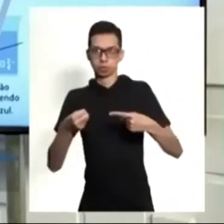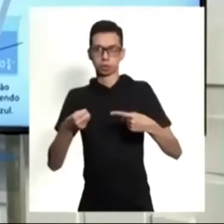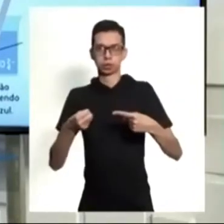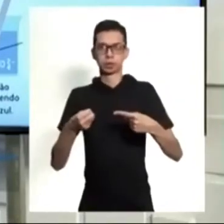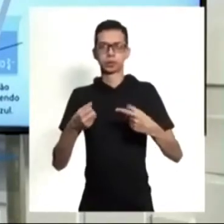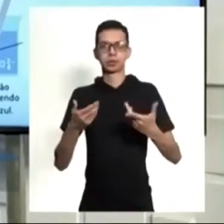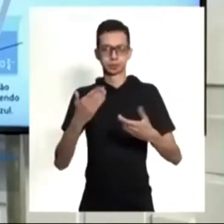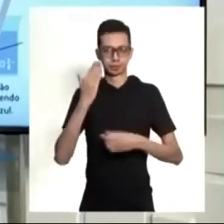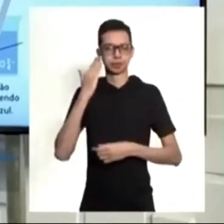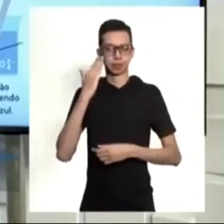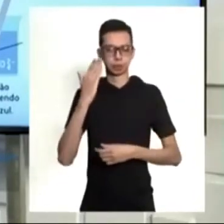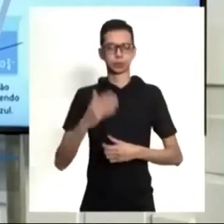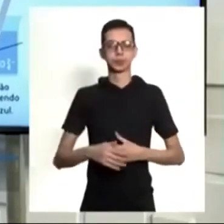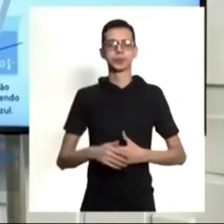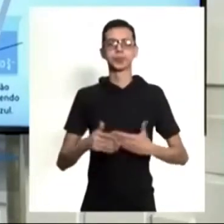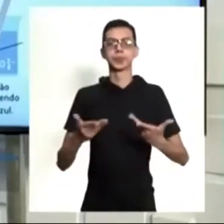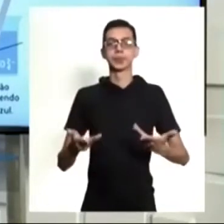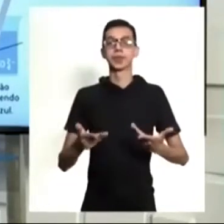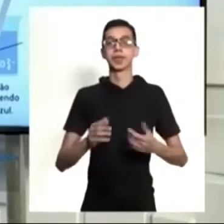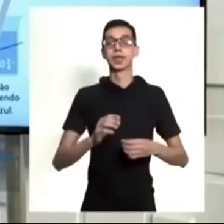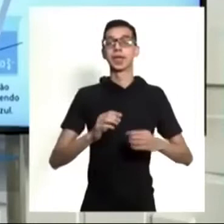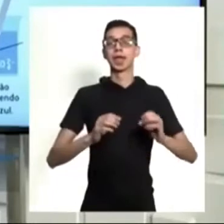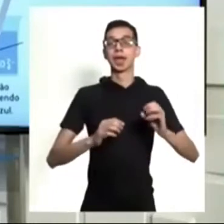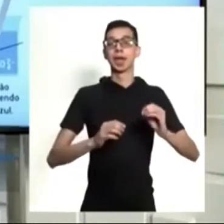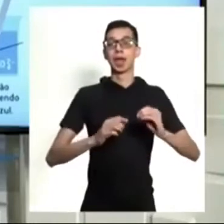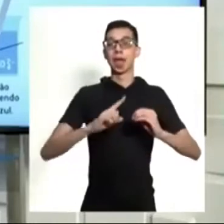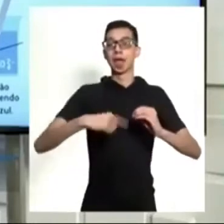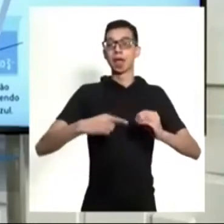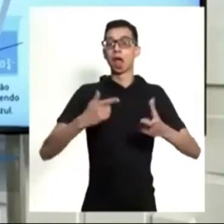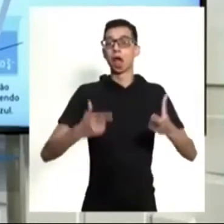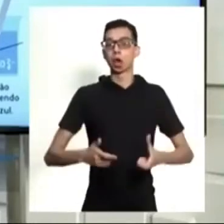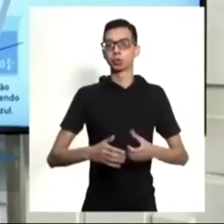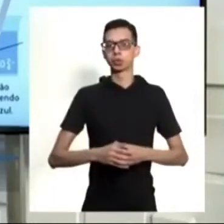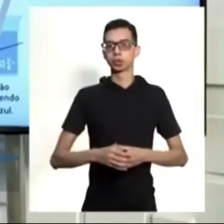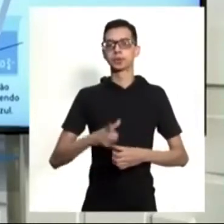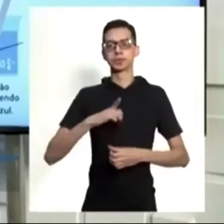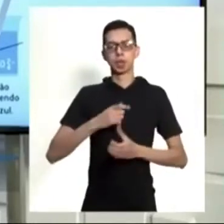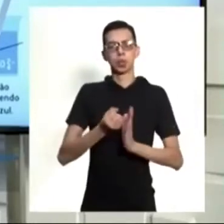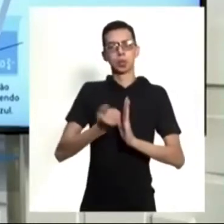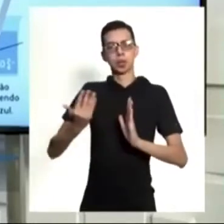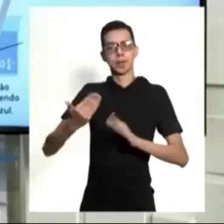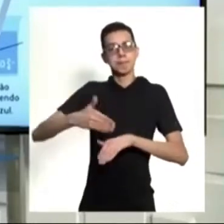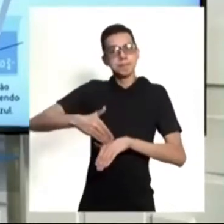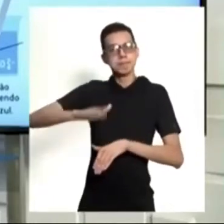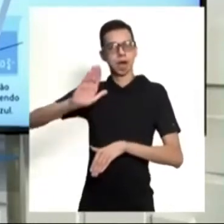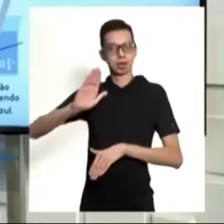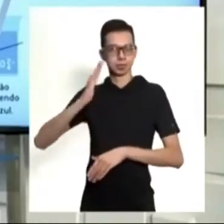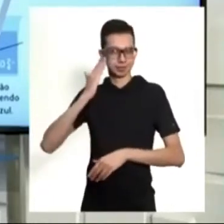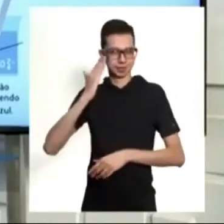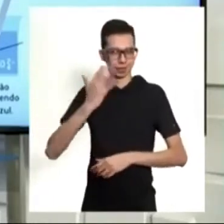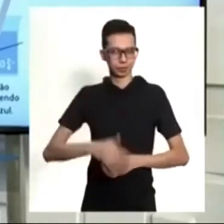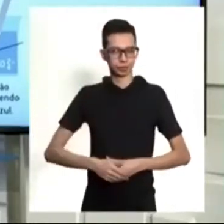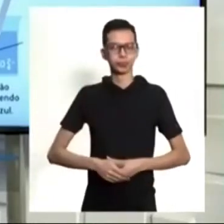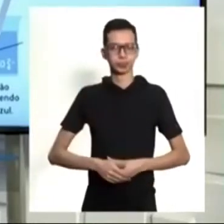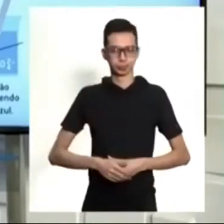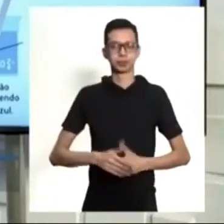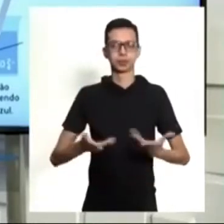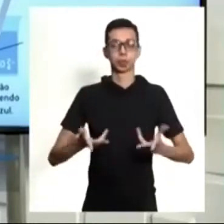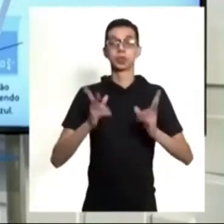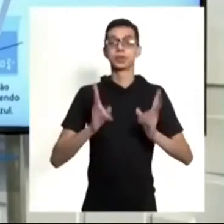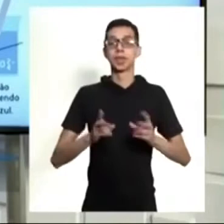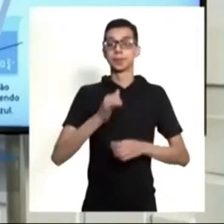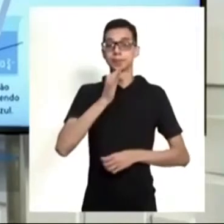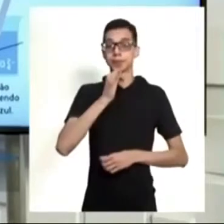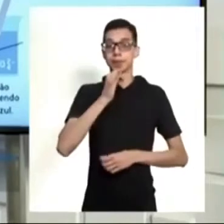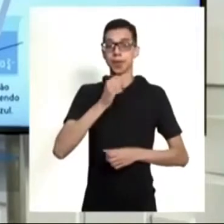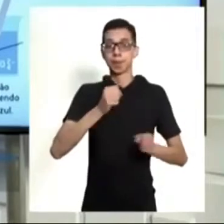sendo que os elétrons vão caminhar para qual lado? Para o lado que tiver o maior potencial de redução. Entendeu? Então, sempre quem tiver a